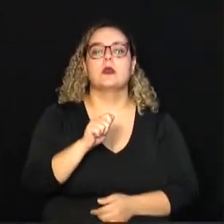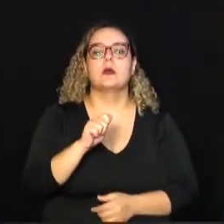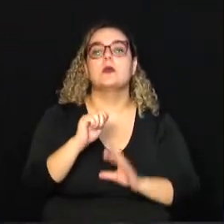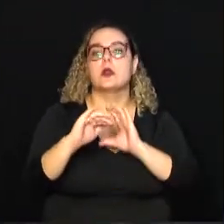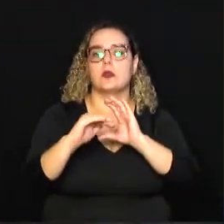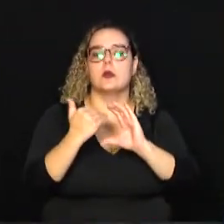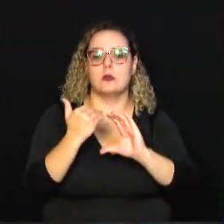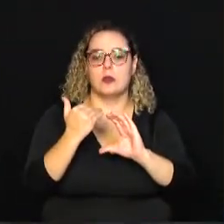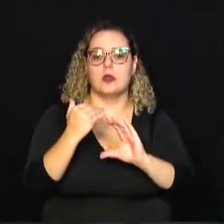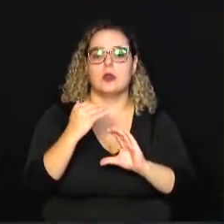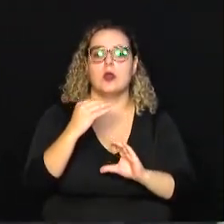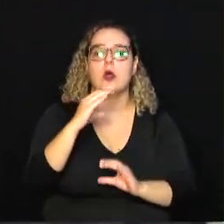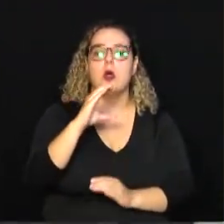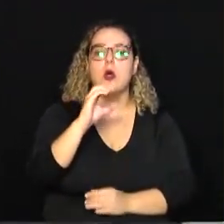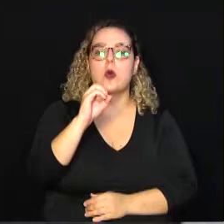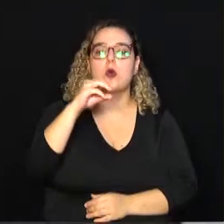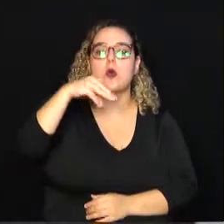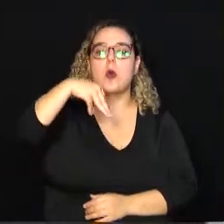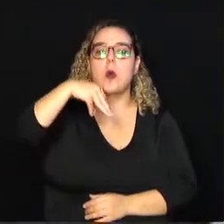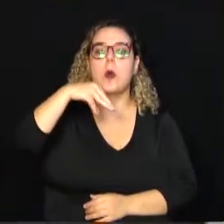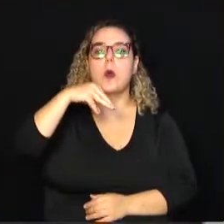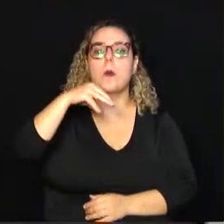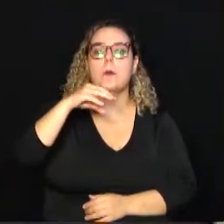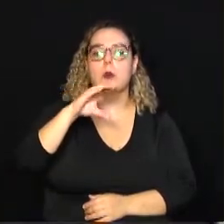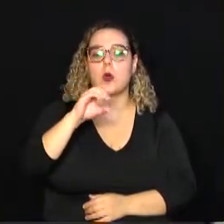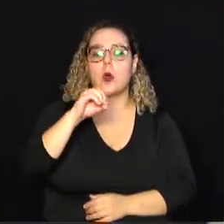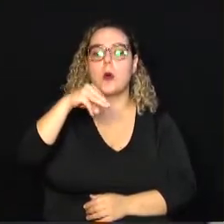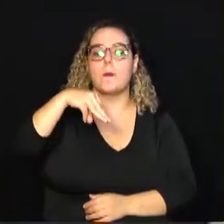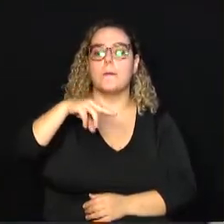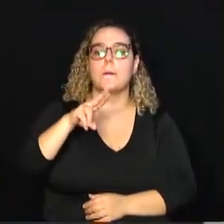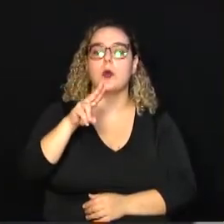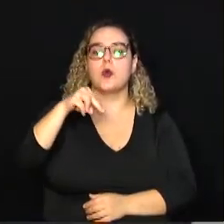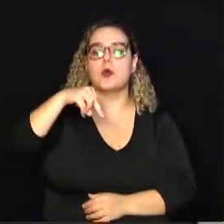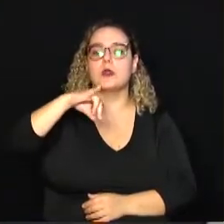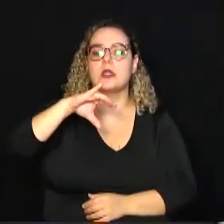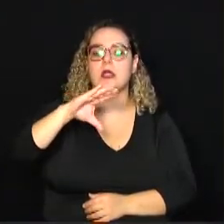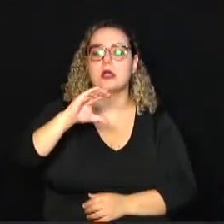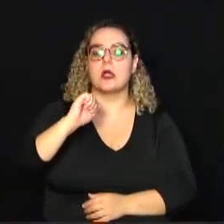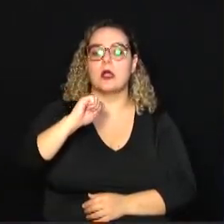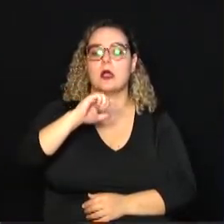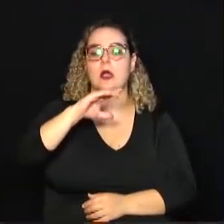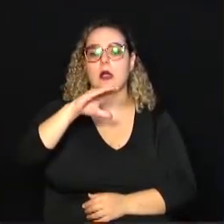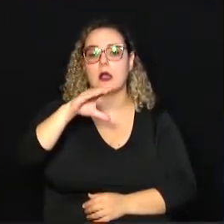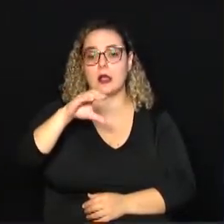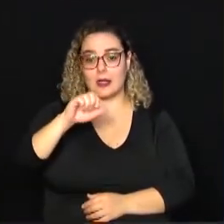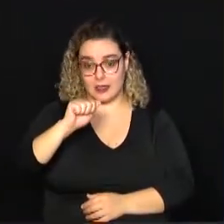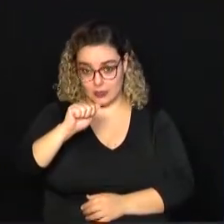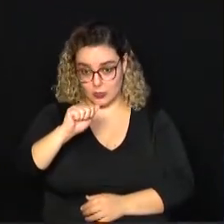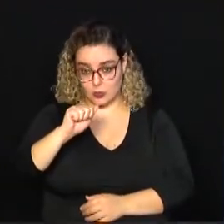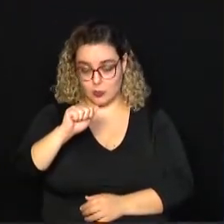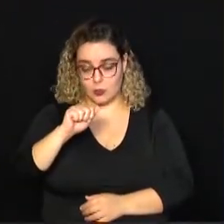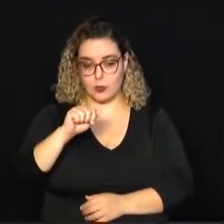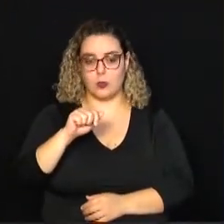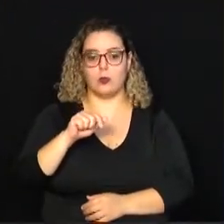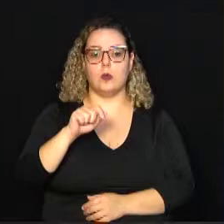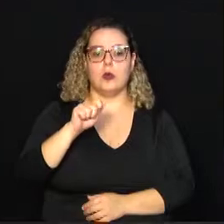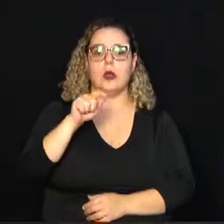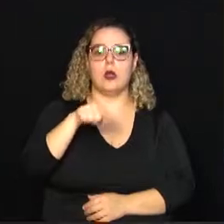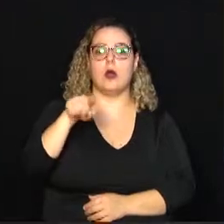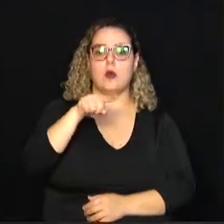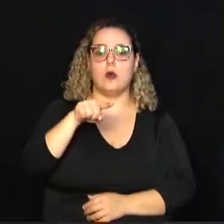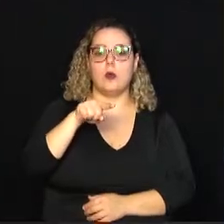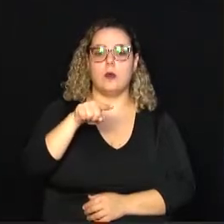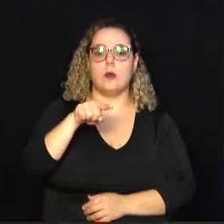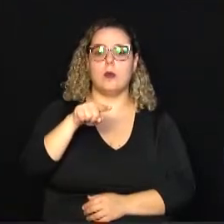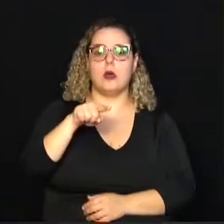comunicacão@campinas.sp.leg.br, tá? Então tem essas duas possibilidades também das pessoas participarem e fazerem perguntas para